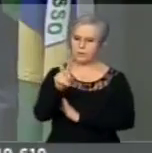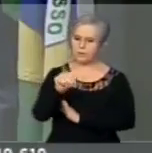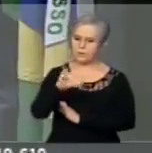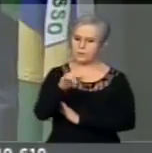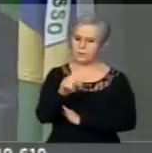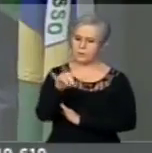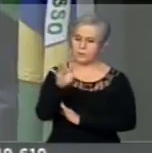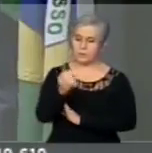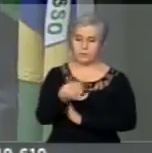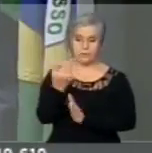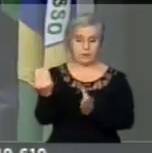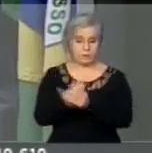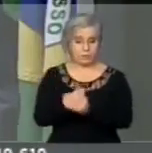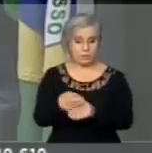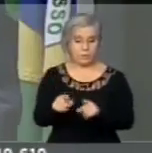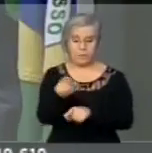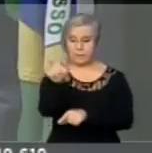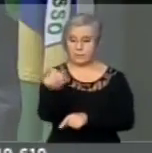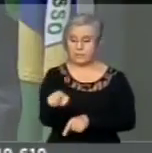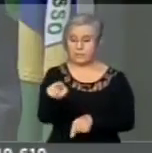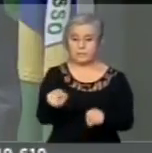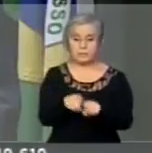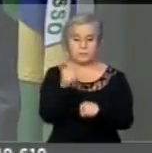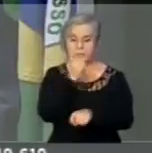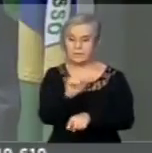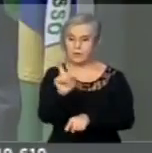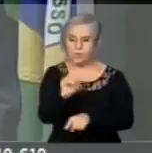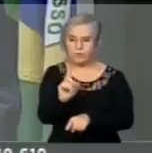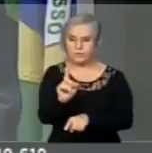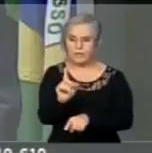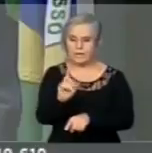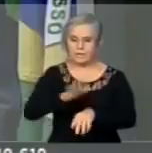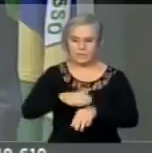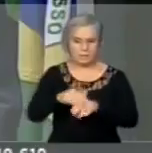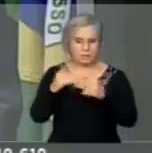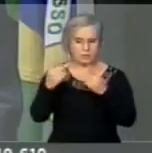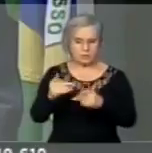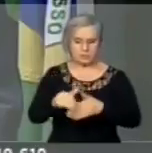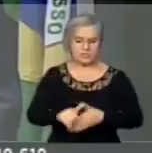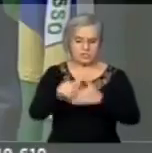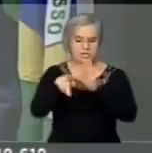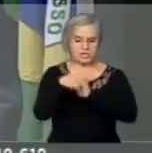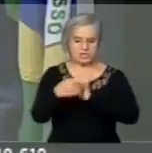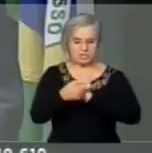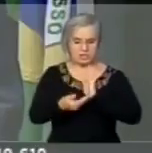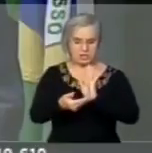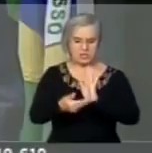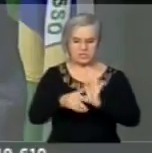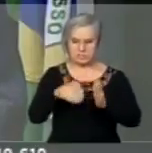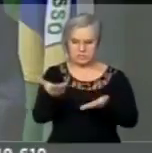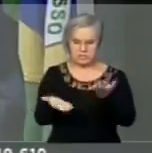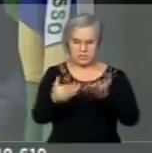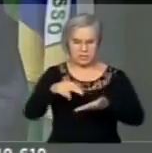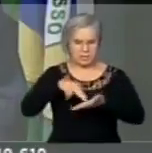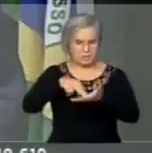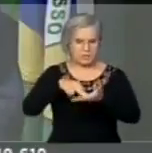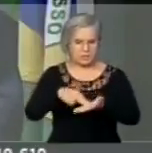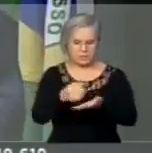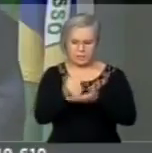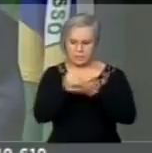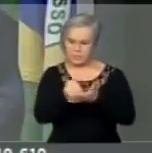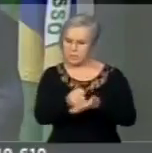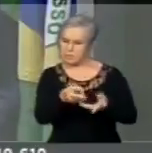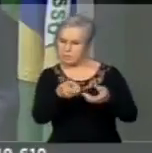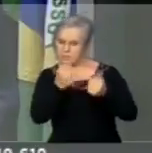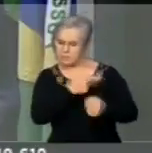responde, mas por não ter as condições reais de liderar esse poder, de ter o equilíbrio em perceber que a